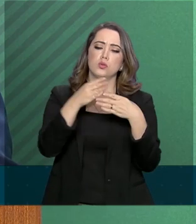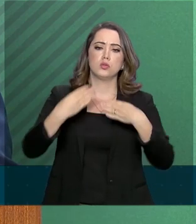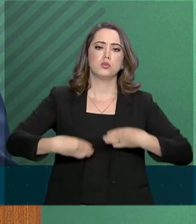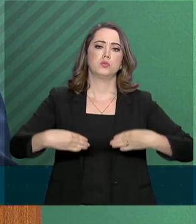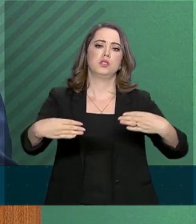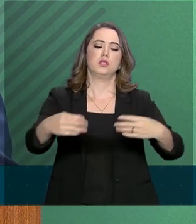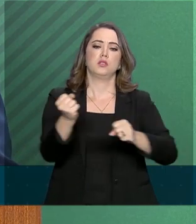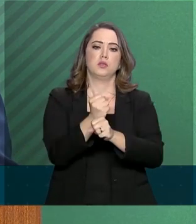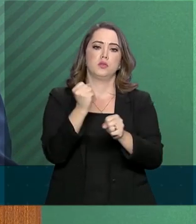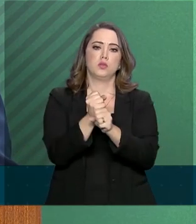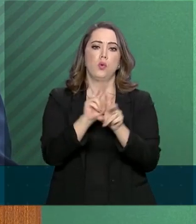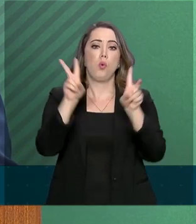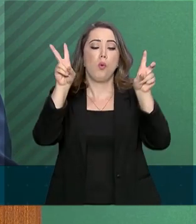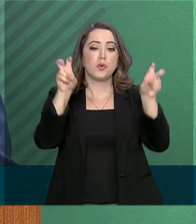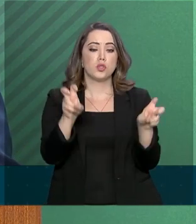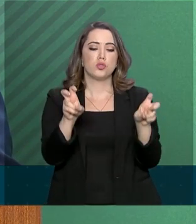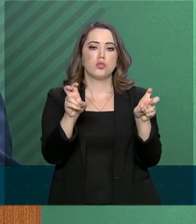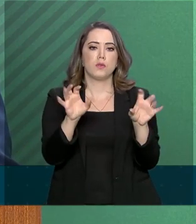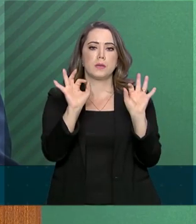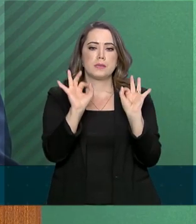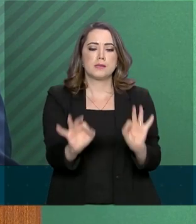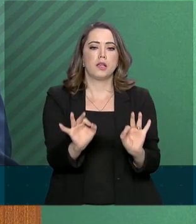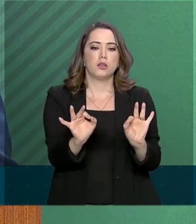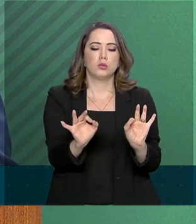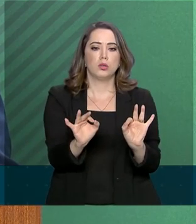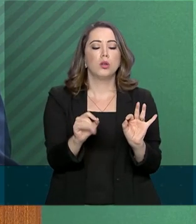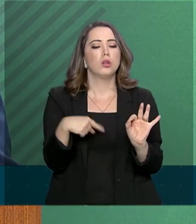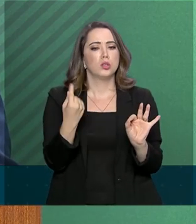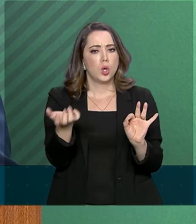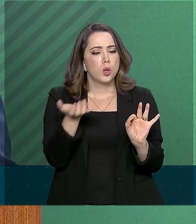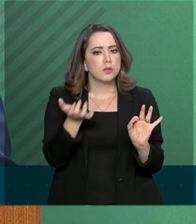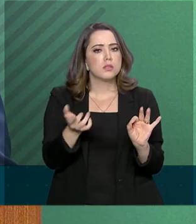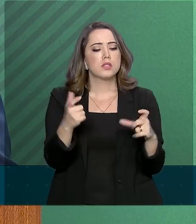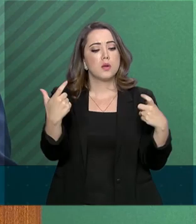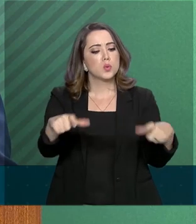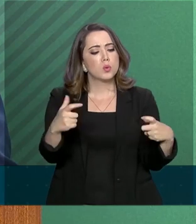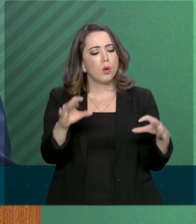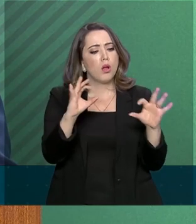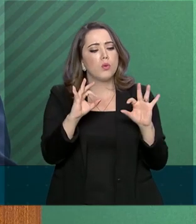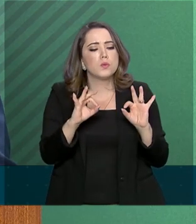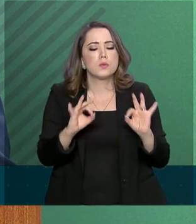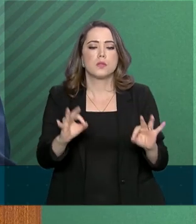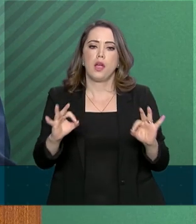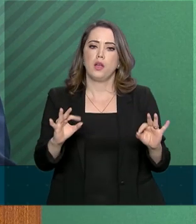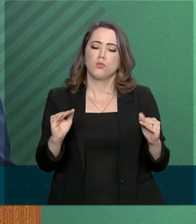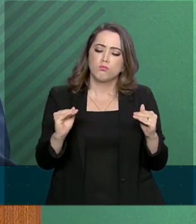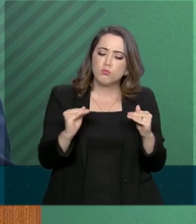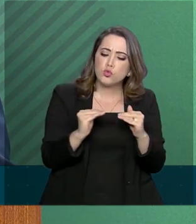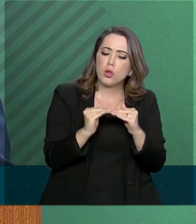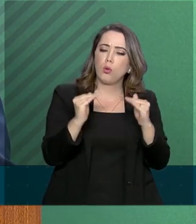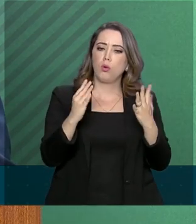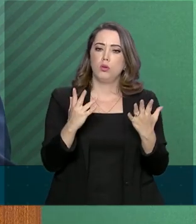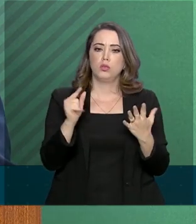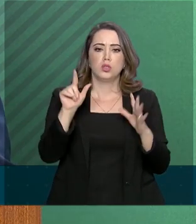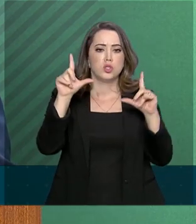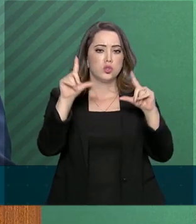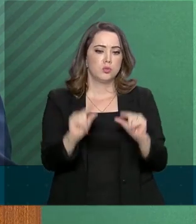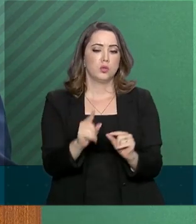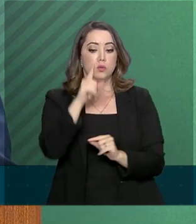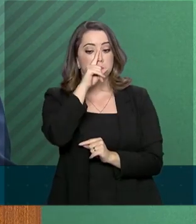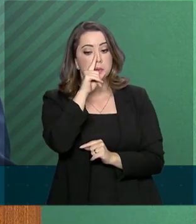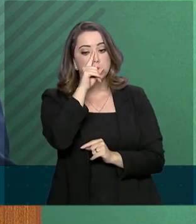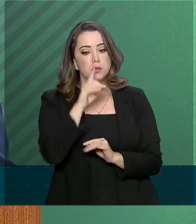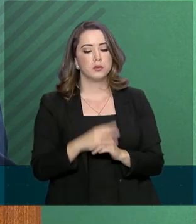temática integridade queremos um ambiente de conformidade um ambiente de redução de riscos